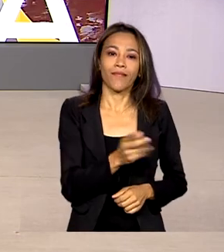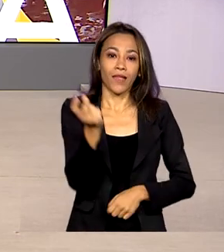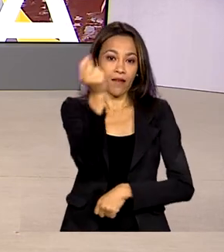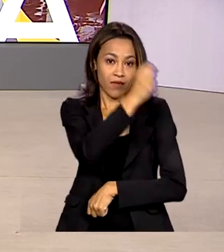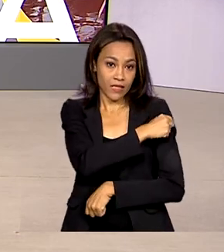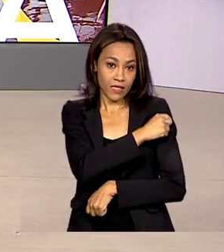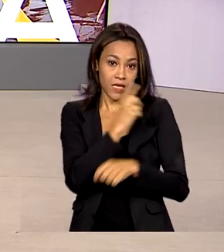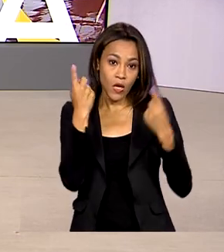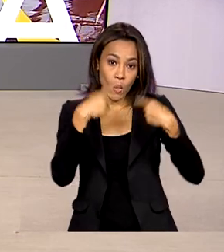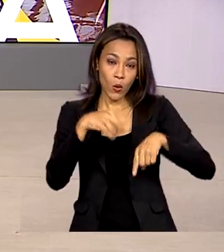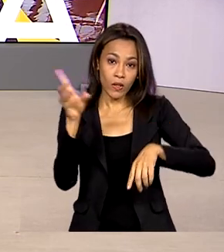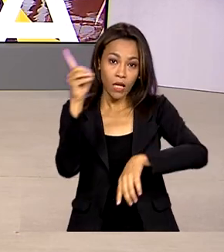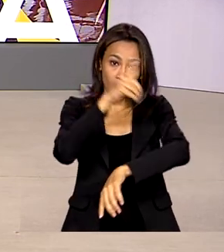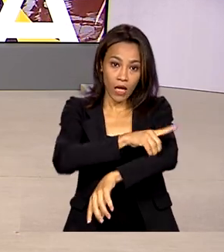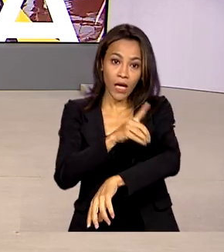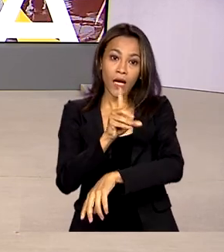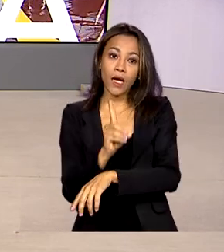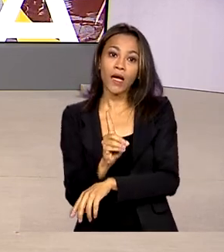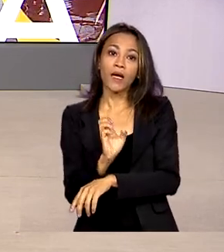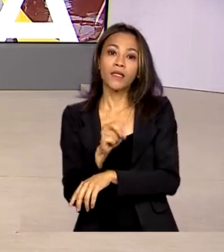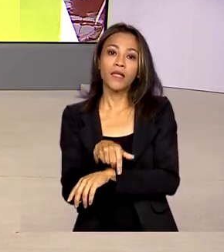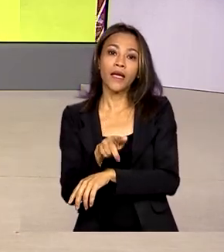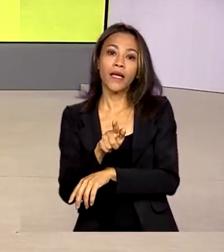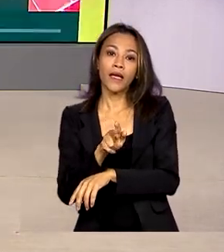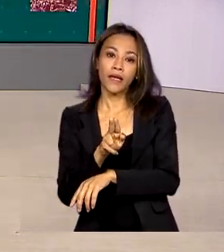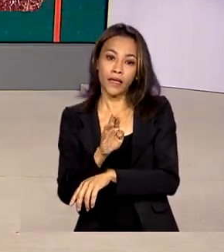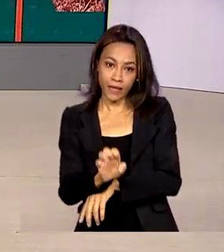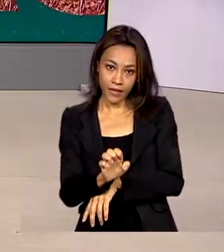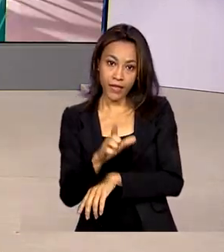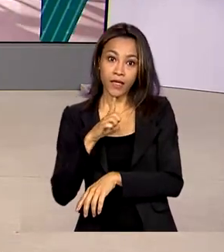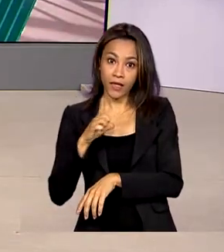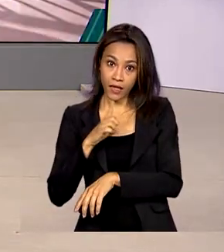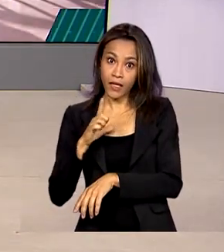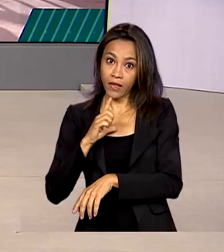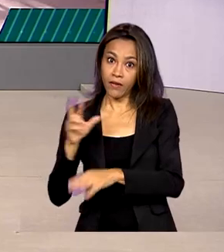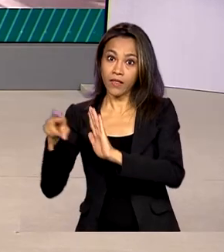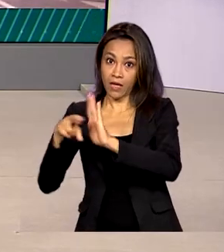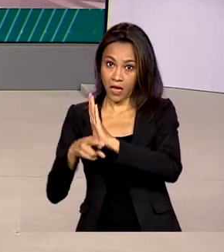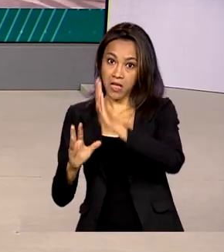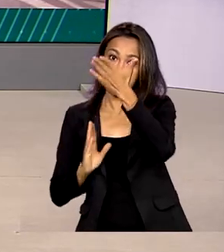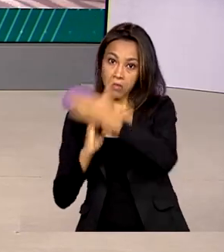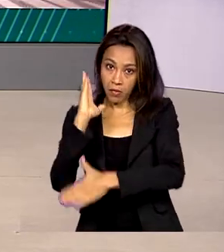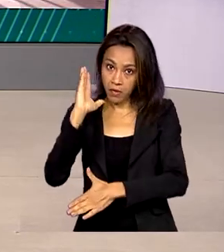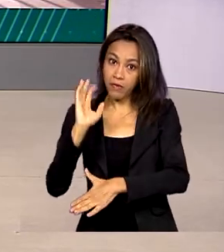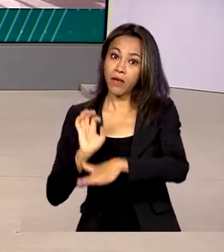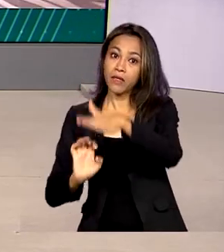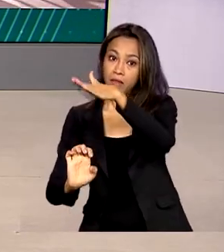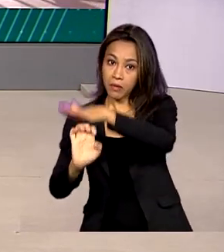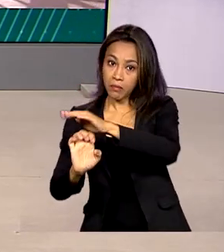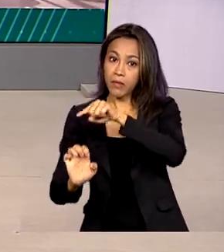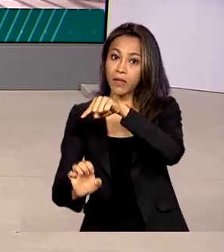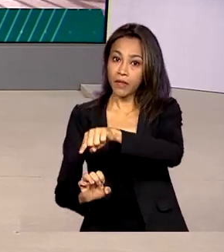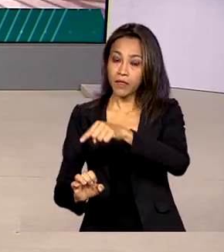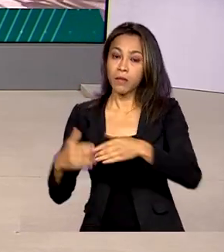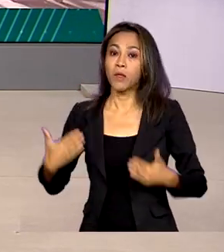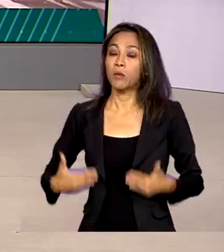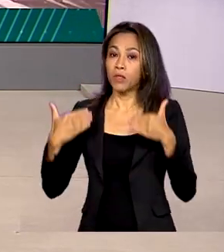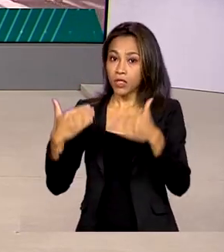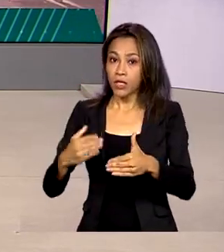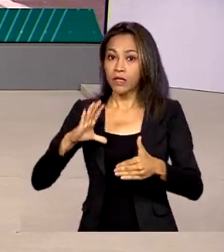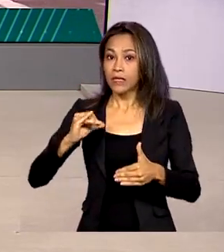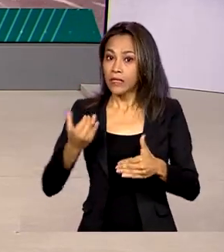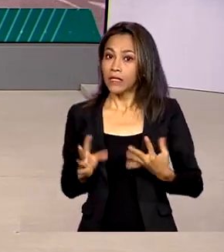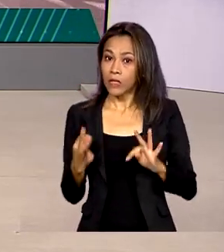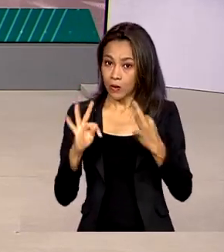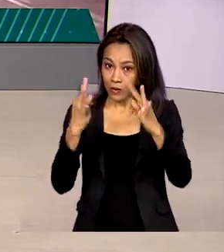dengue da empresa Taqueda Pharma teve o critério de biossegurança aprovado pelo Ministério da Ciência, Tecnologia e Inovação. Coube